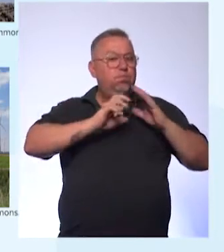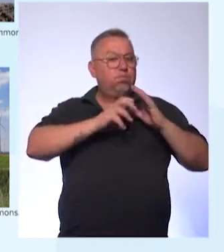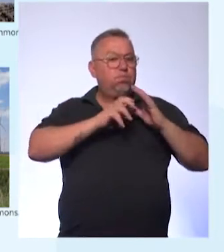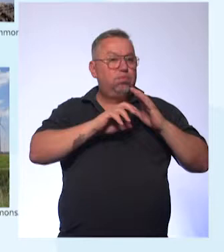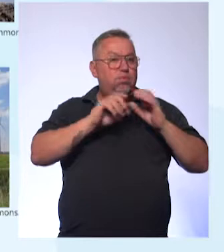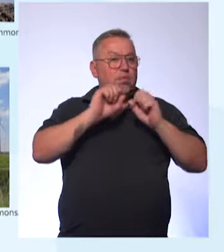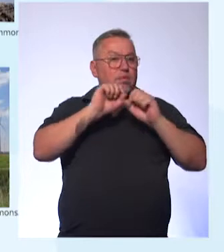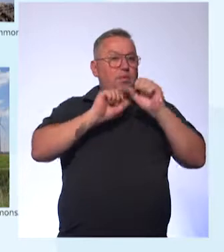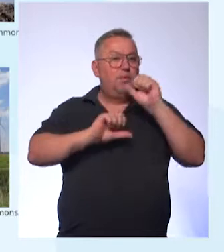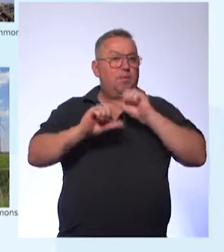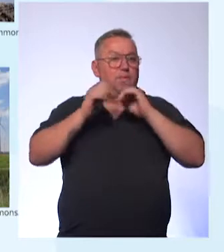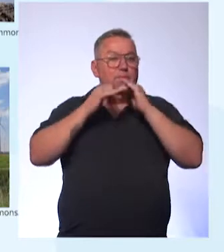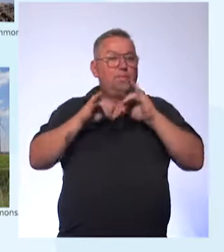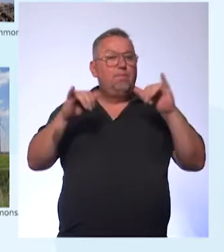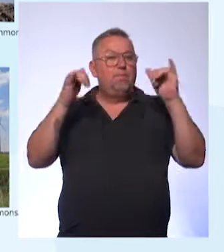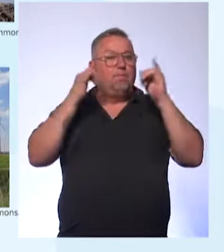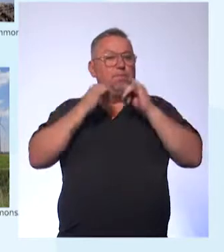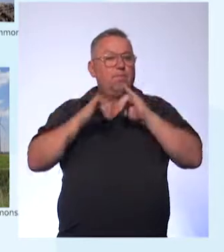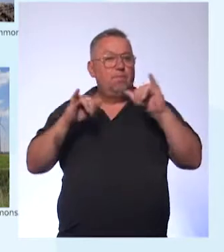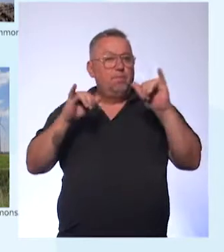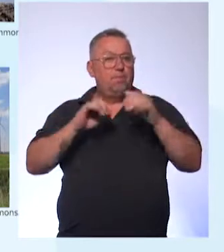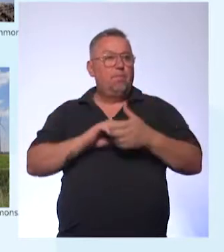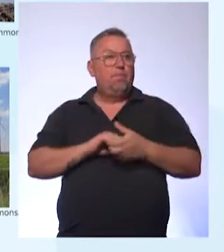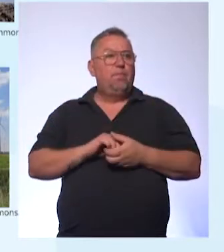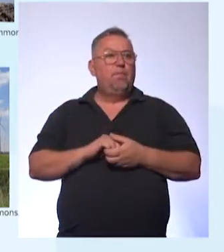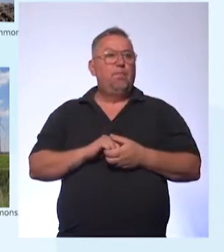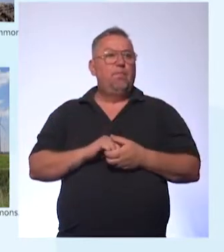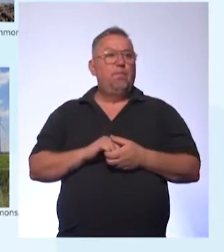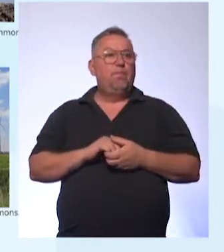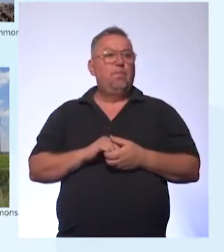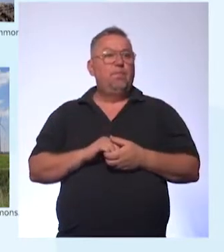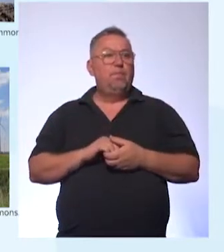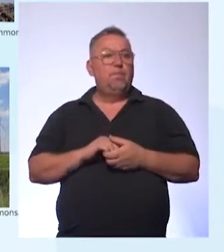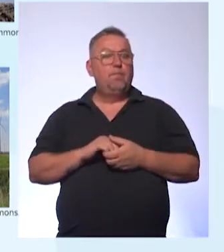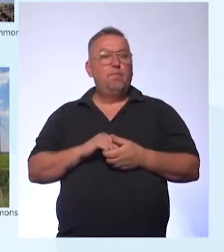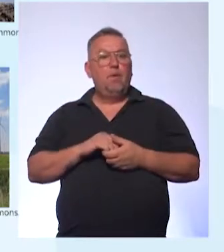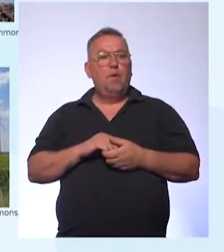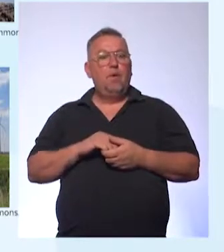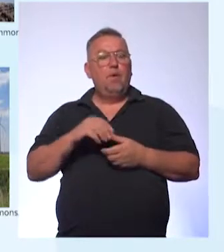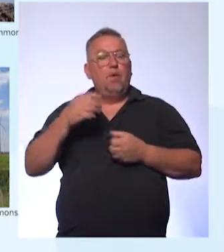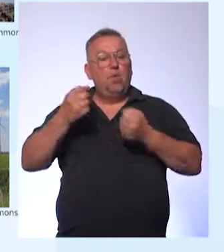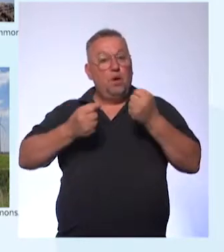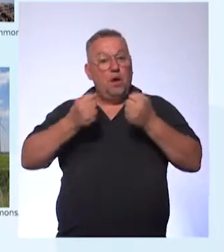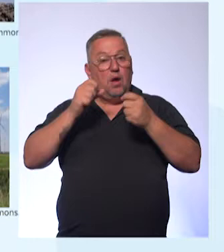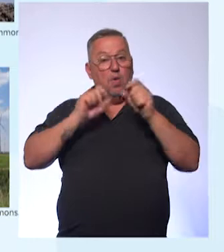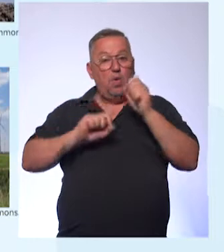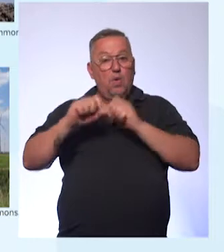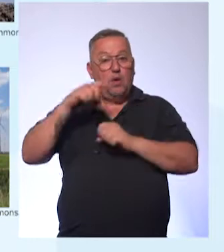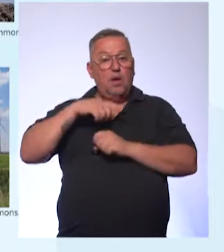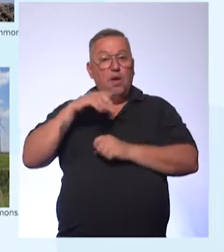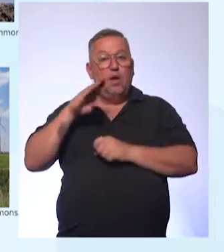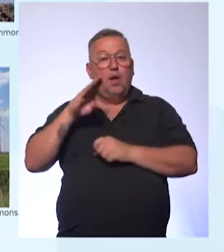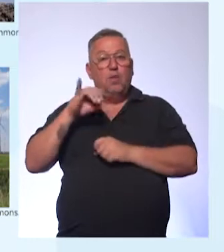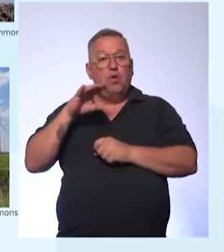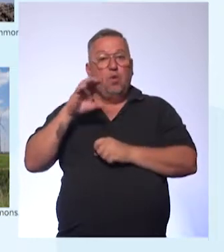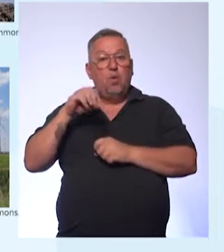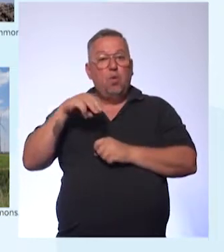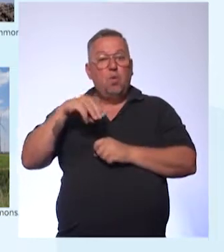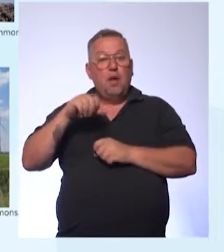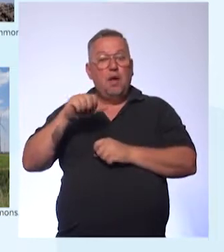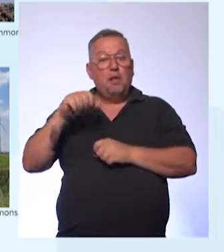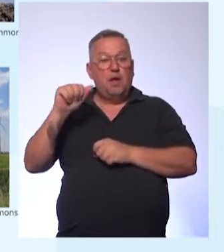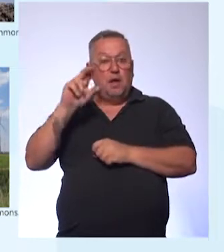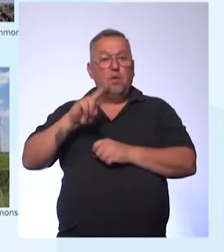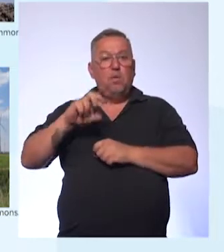ser transformado em energia elétrica. No caso aí dos automóveis, a gente tem a biomassa, né, que a gente